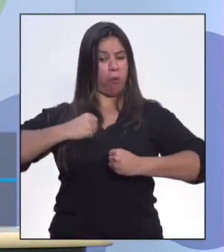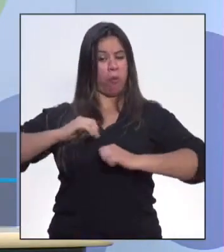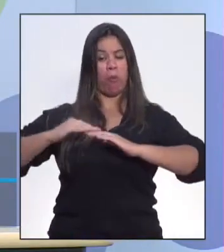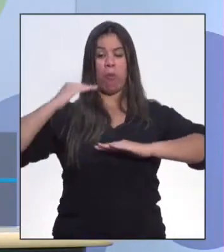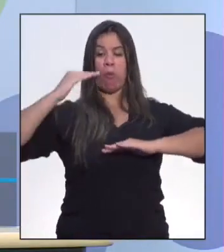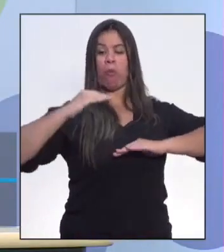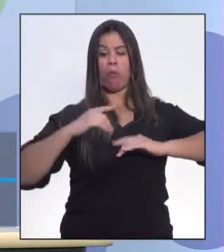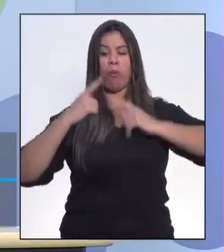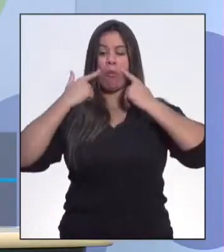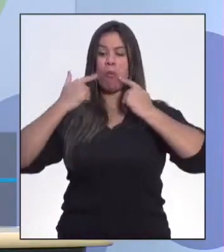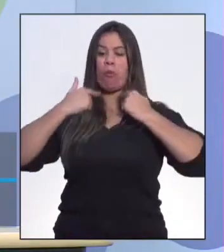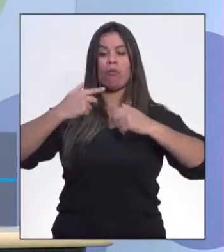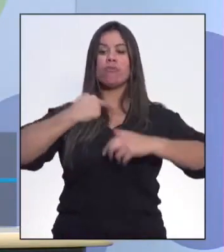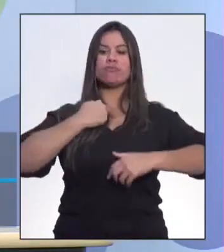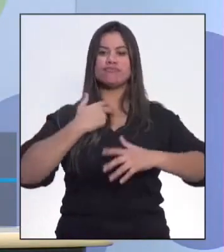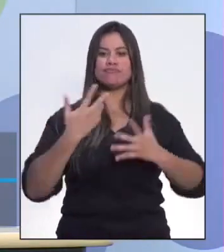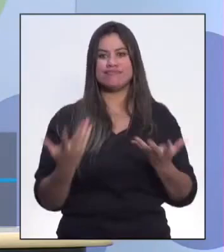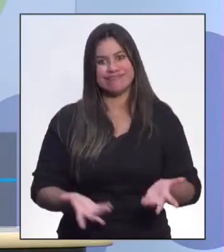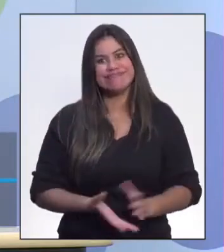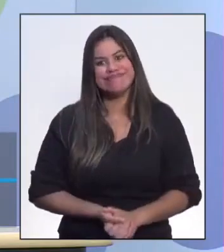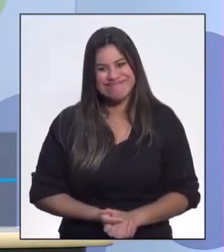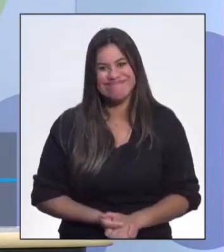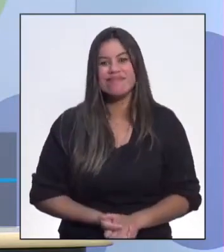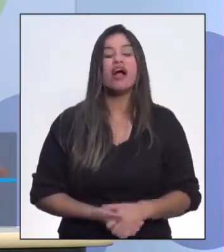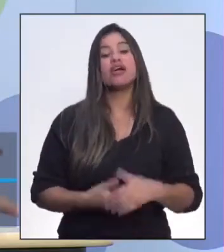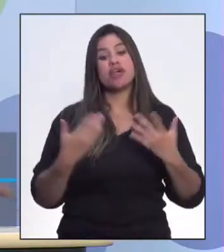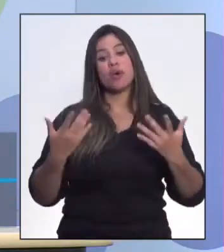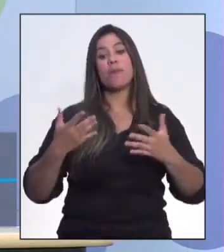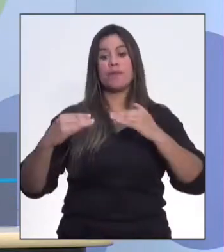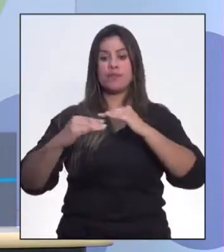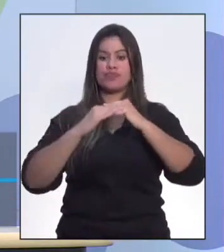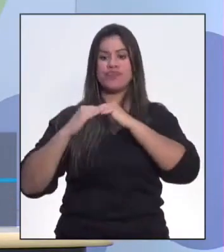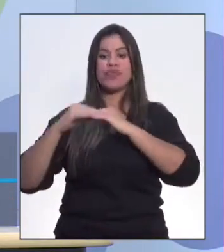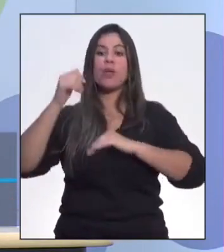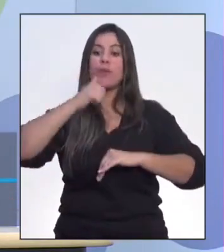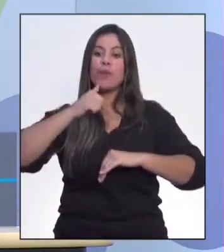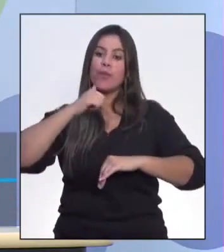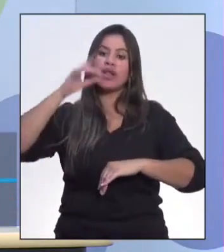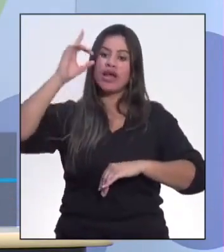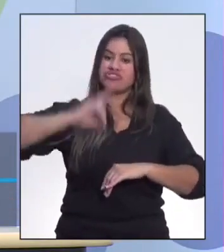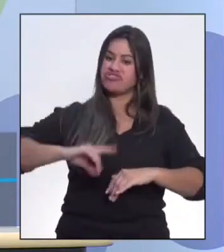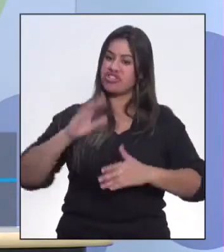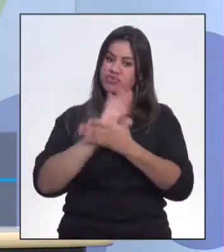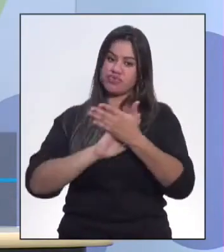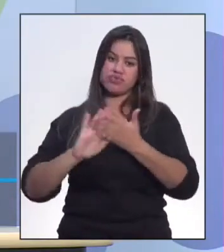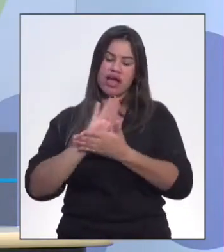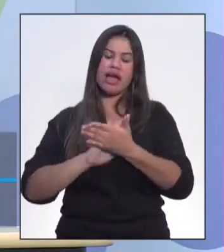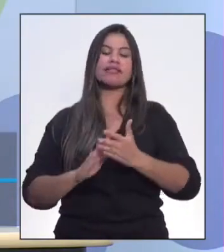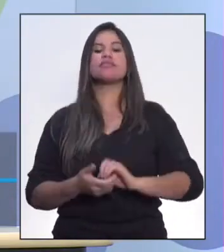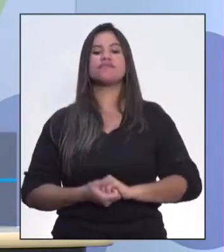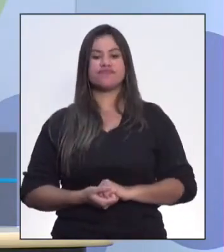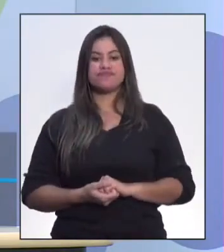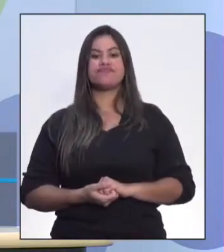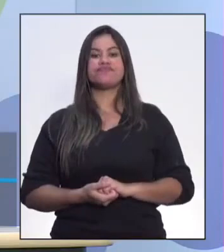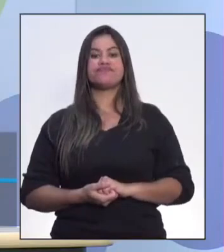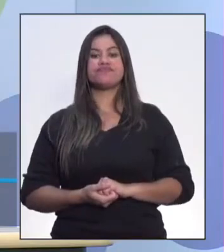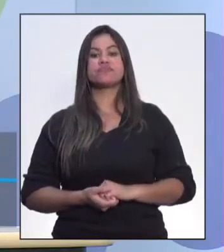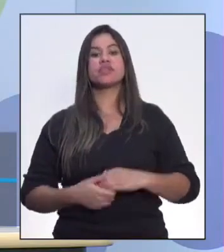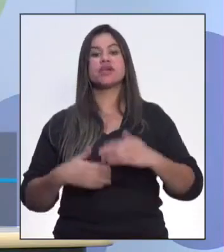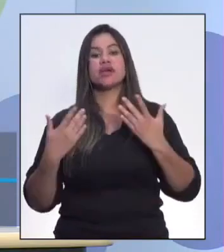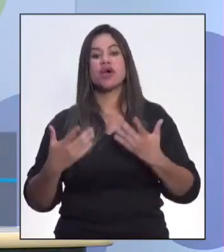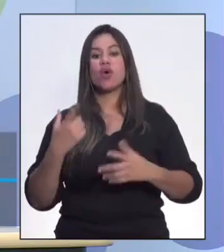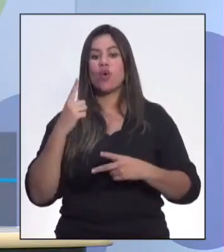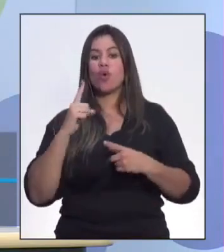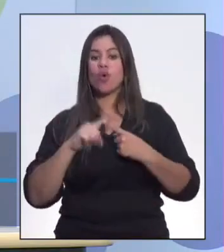né, que a gente não tem ainda a igualdade total. A gente também tem que lembrar que em alguns países a mulher nem direito tem ainda. Né? E um colocou